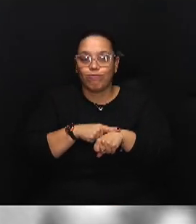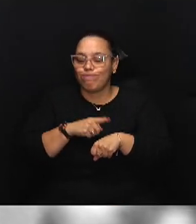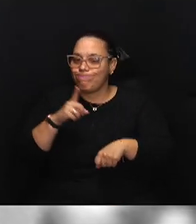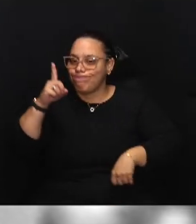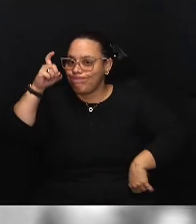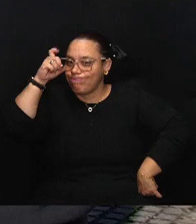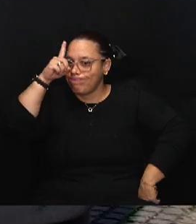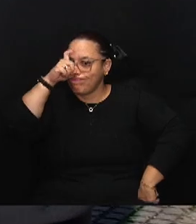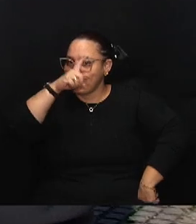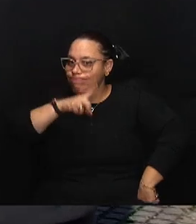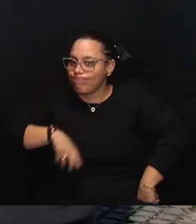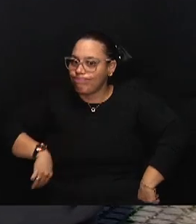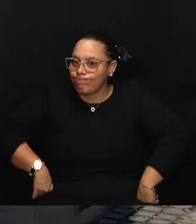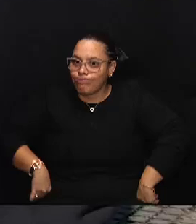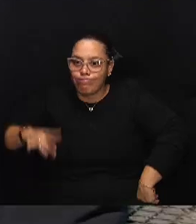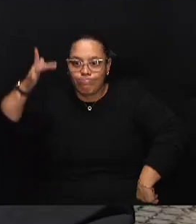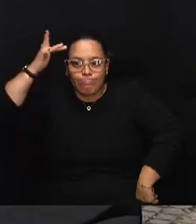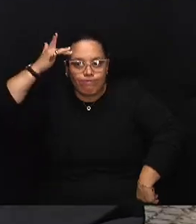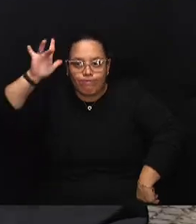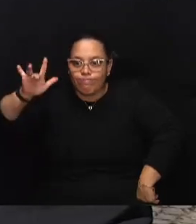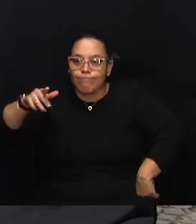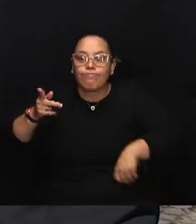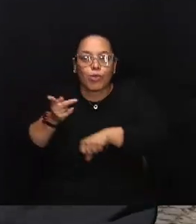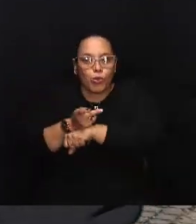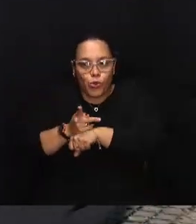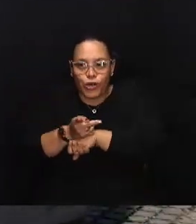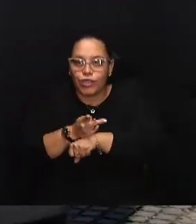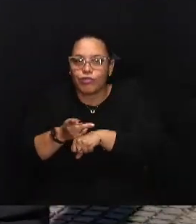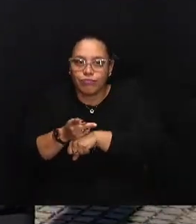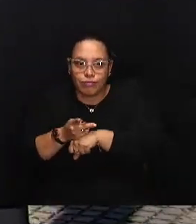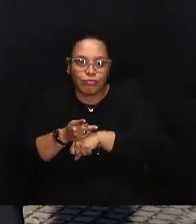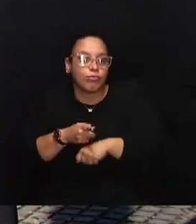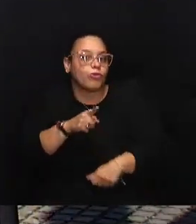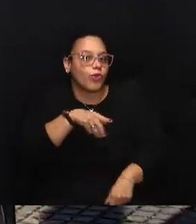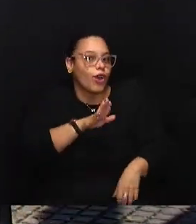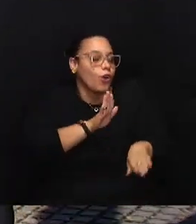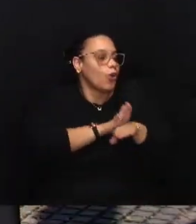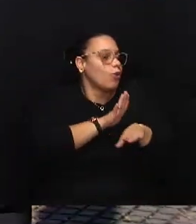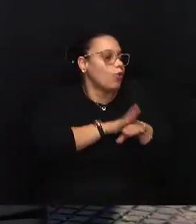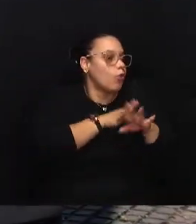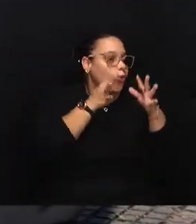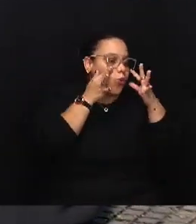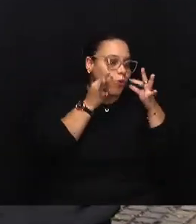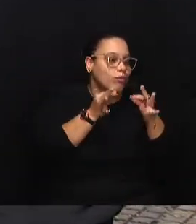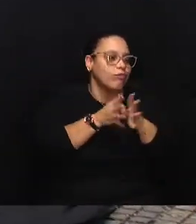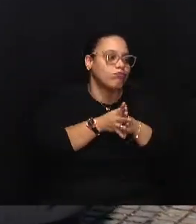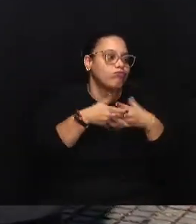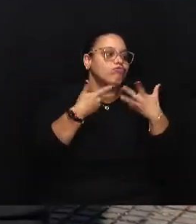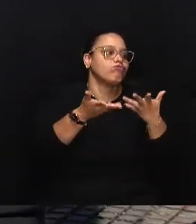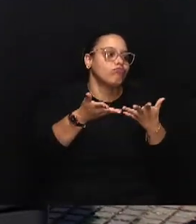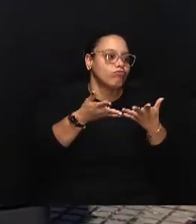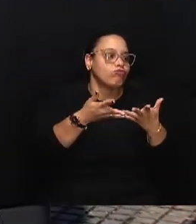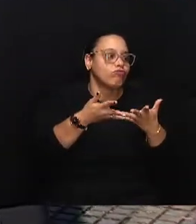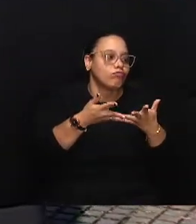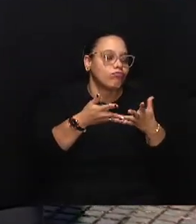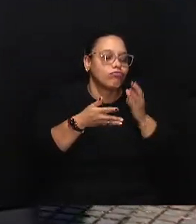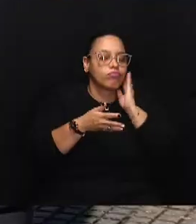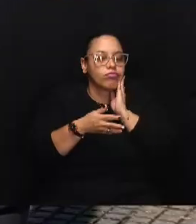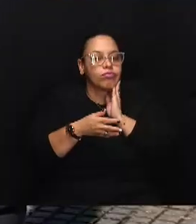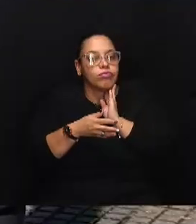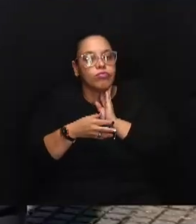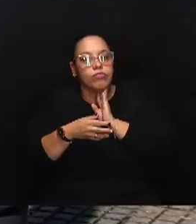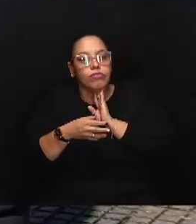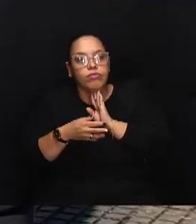difícil. Eu não sei onde tá a Gilda, mas eu tô procurando a Gilda também. Lá, vamos antenar o pessoal. Quem sabe, quem né? Souber. Quem souber.